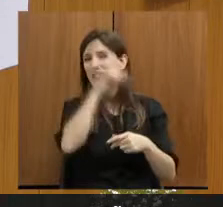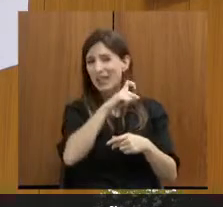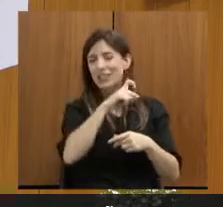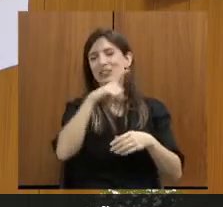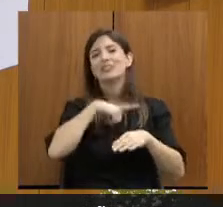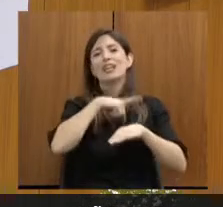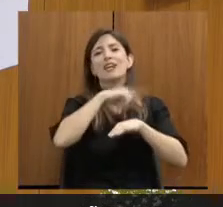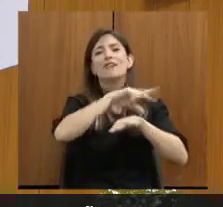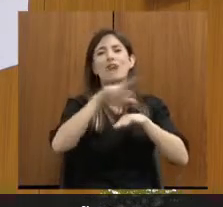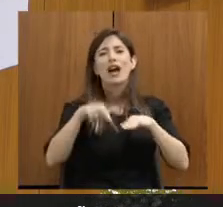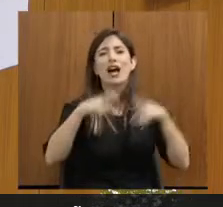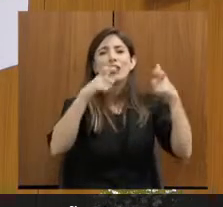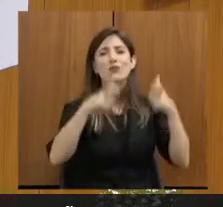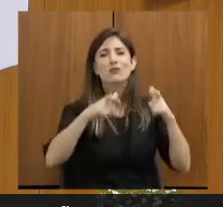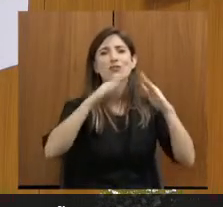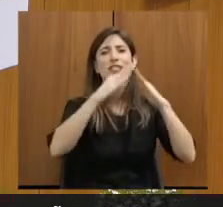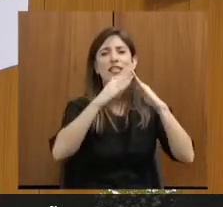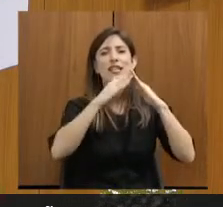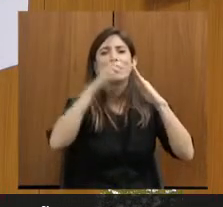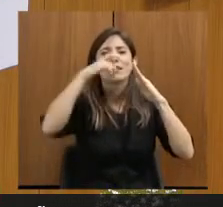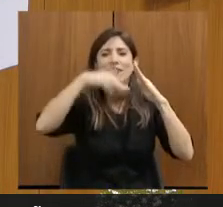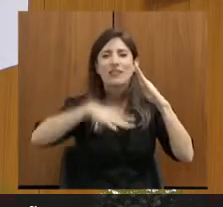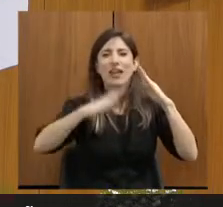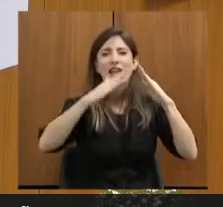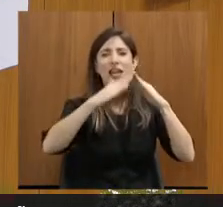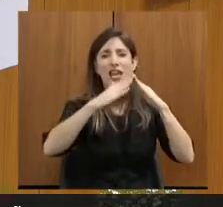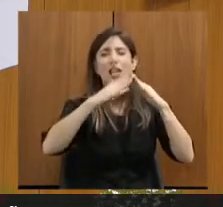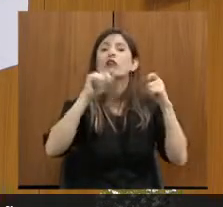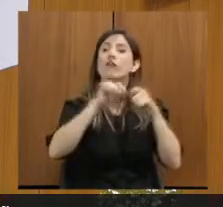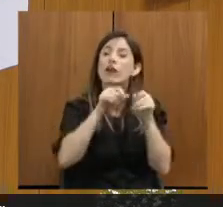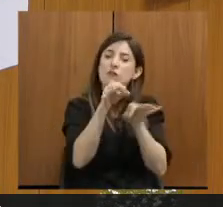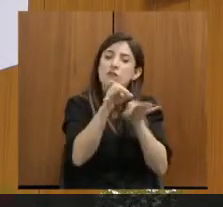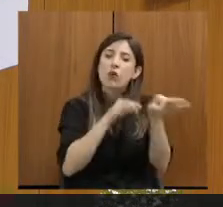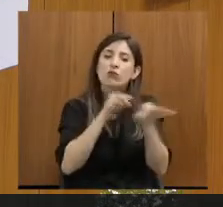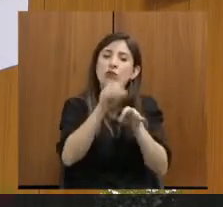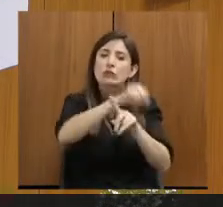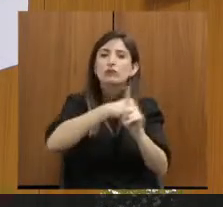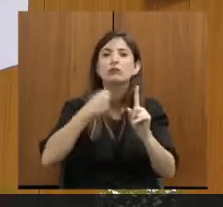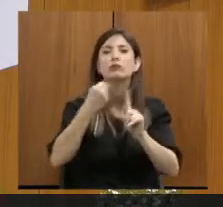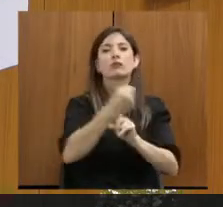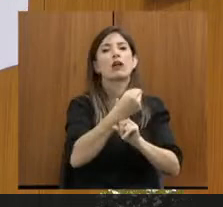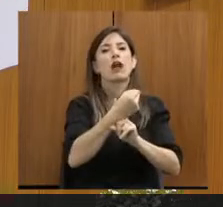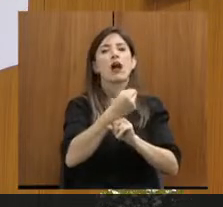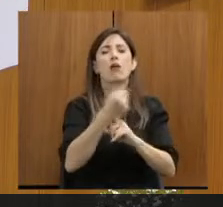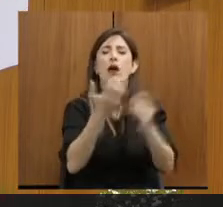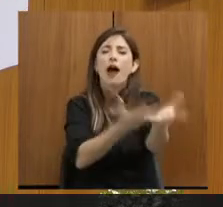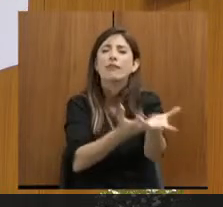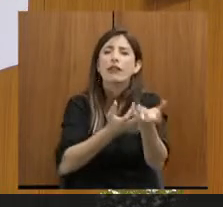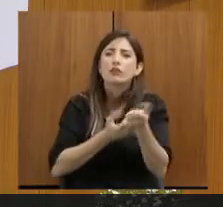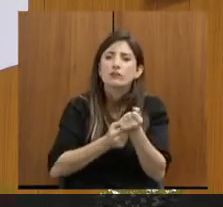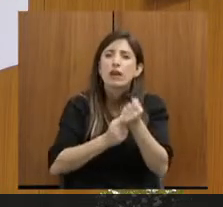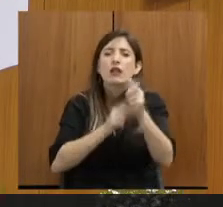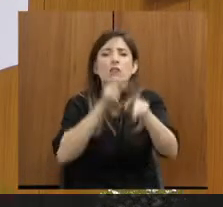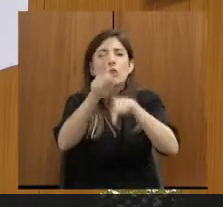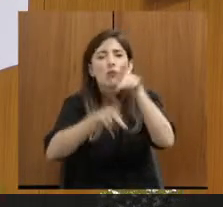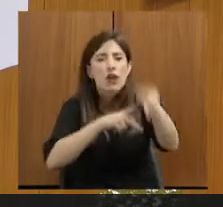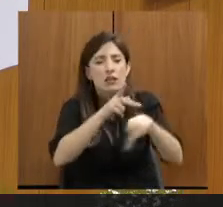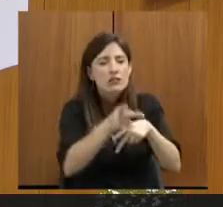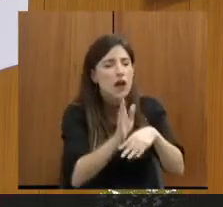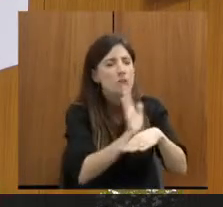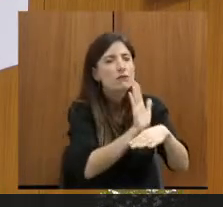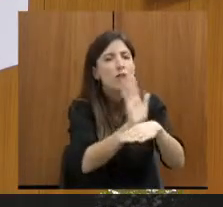que fazem muitos trabalhos sociais faz os atendimento ao público ao público né mas não tem